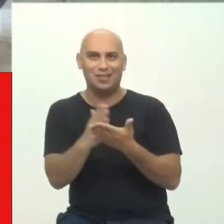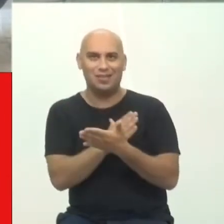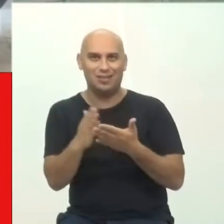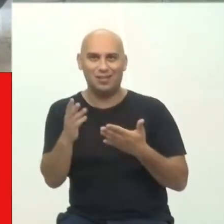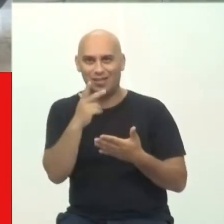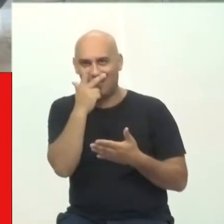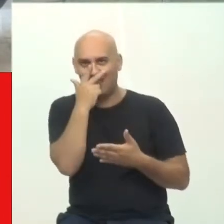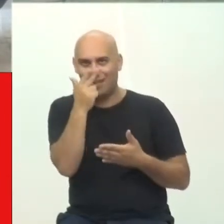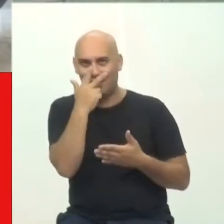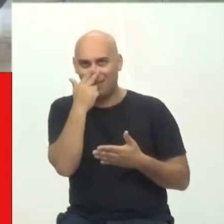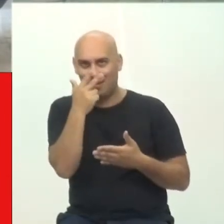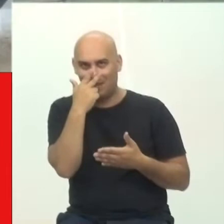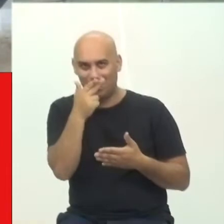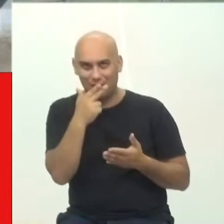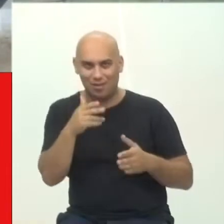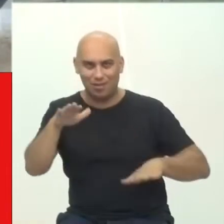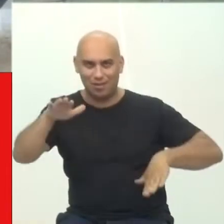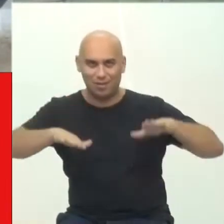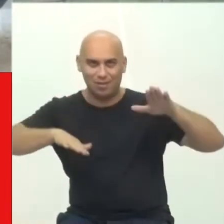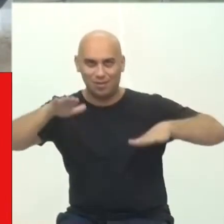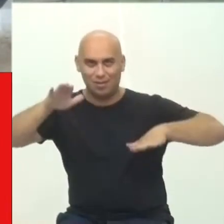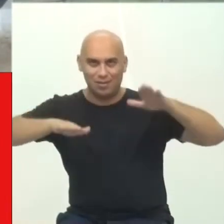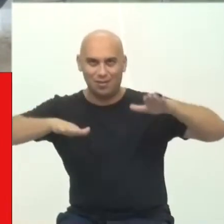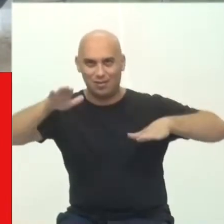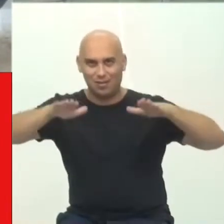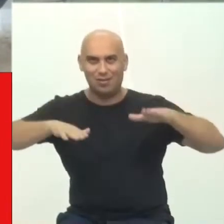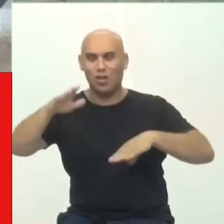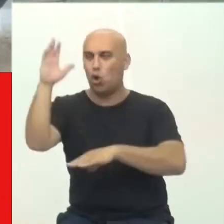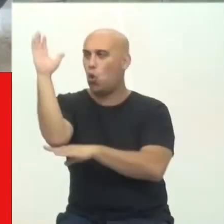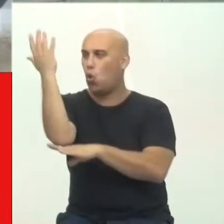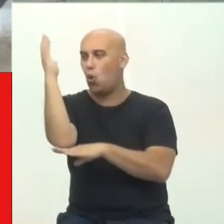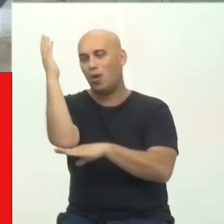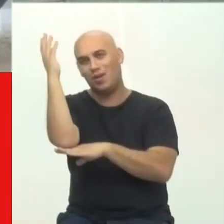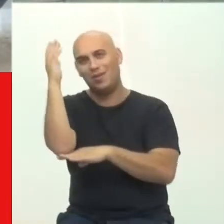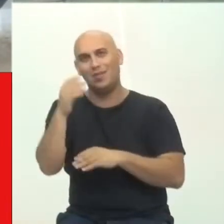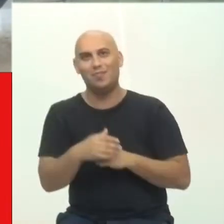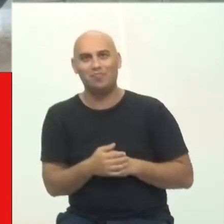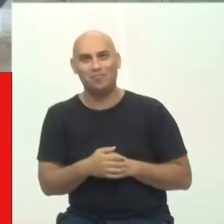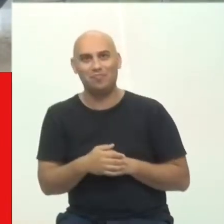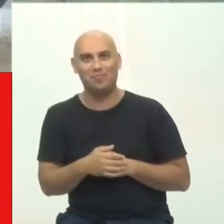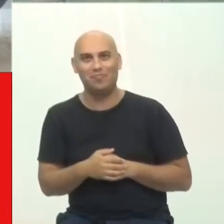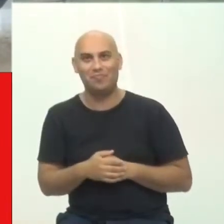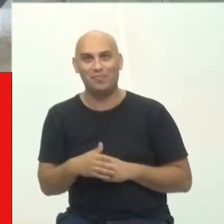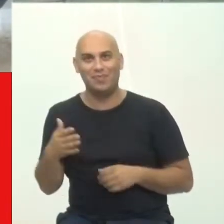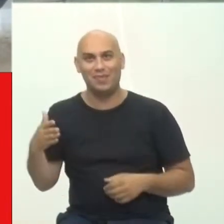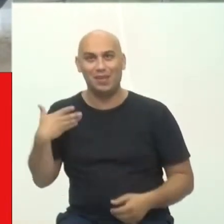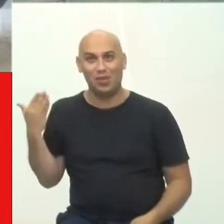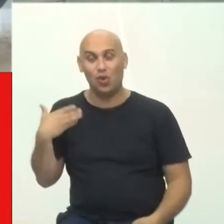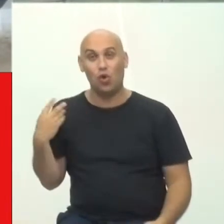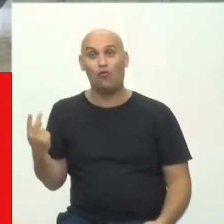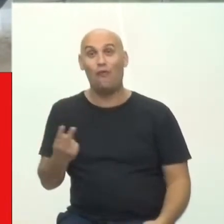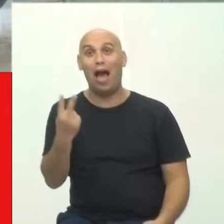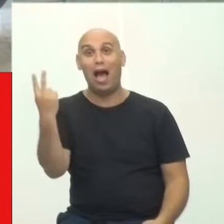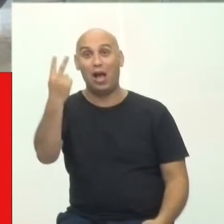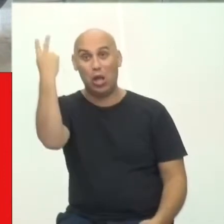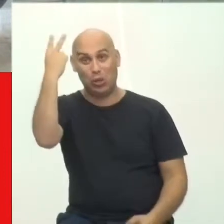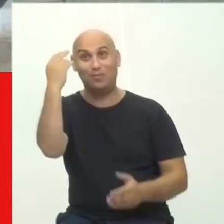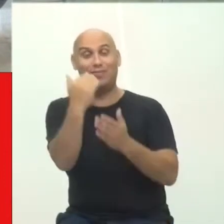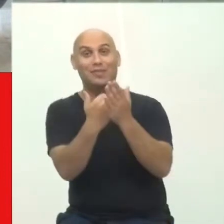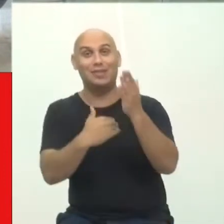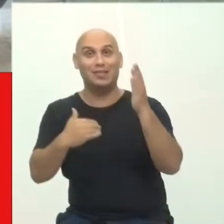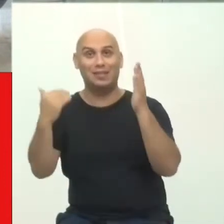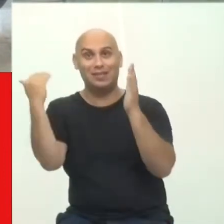vereador Leão. Se você olhar entre os coqueiros, está pronto, né? E até me assustou o valor apresentado, porque